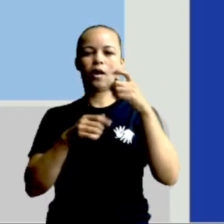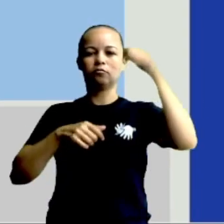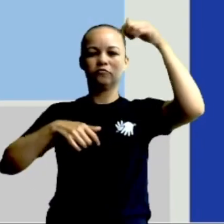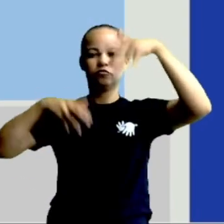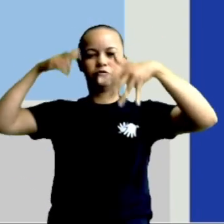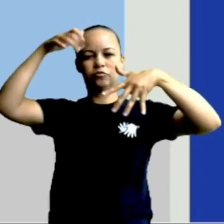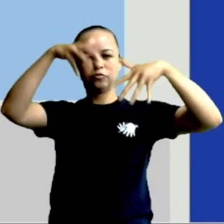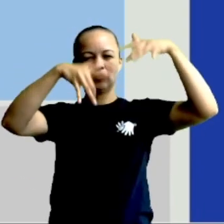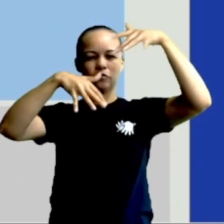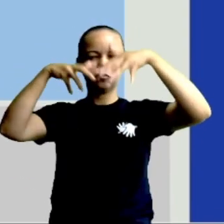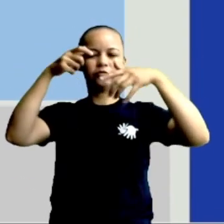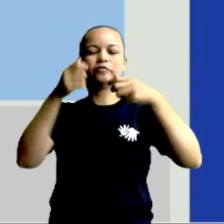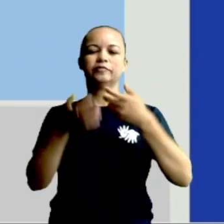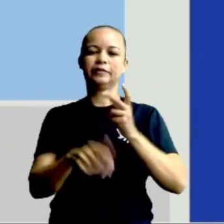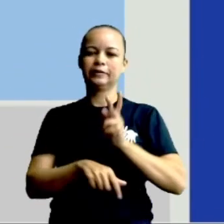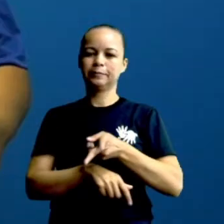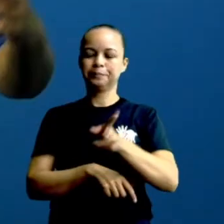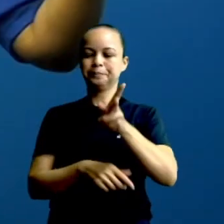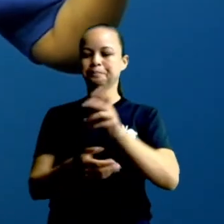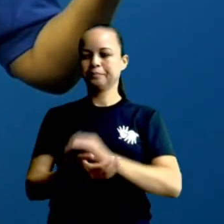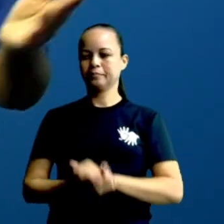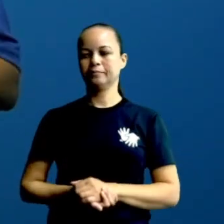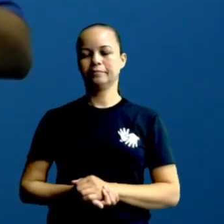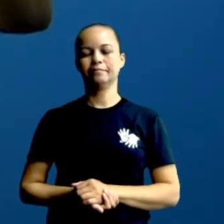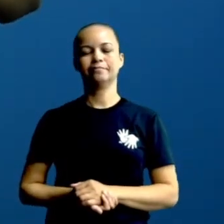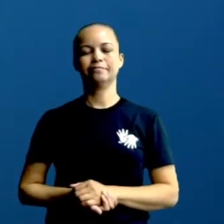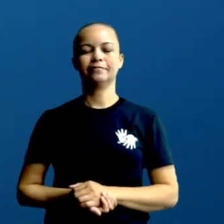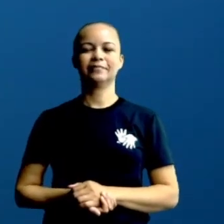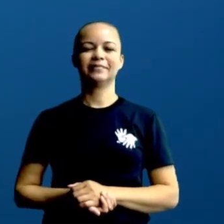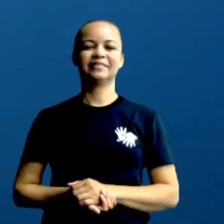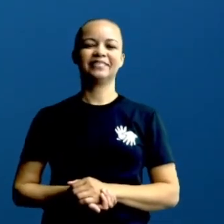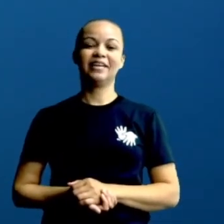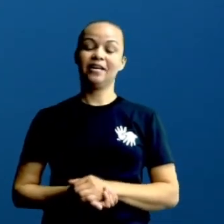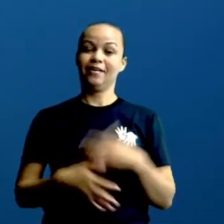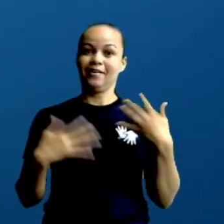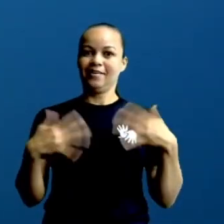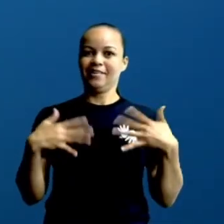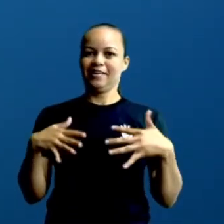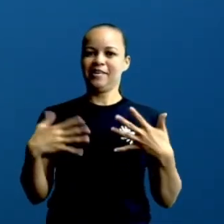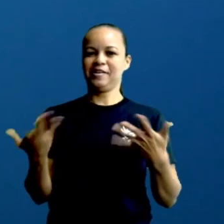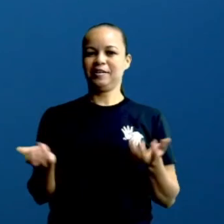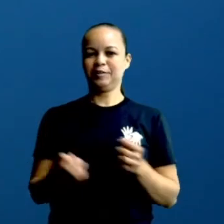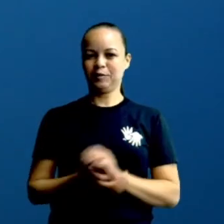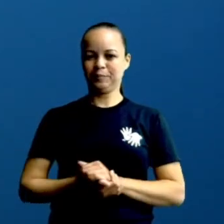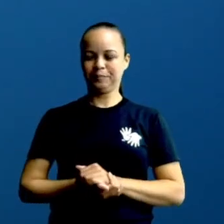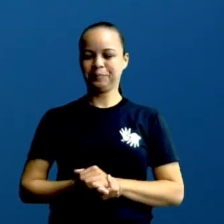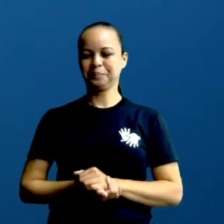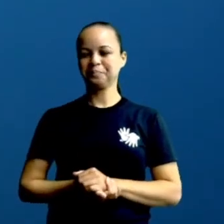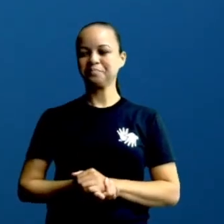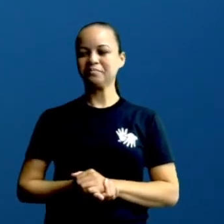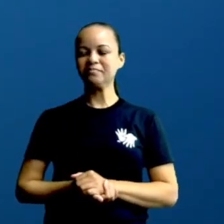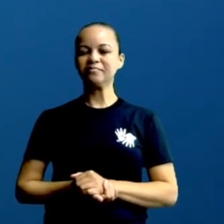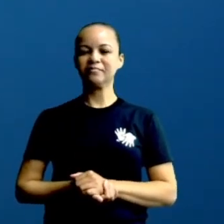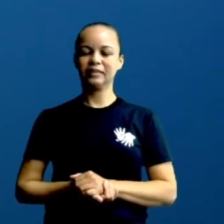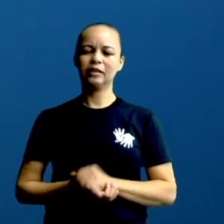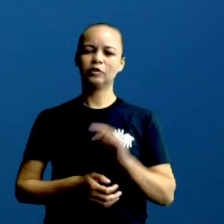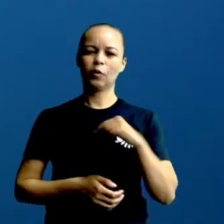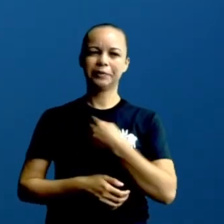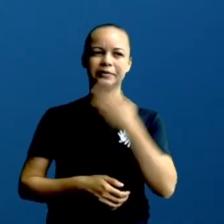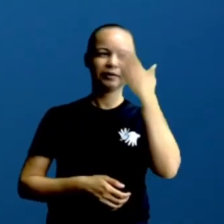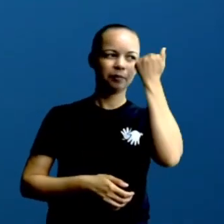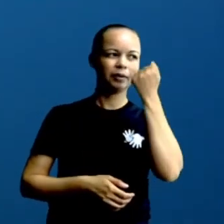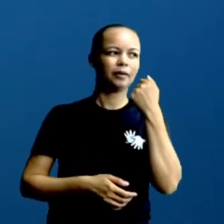inverno, tá certo? Agora, ufa, quase corri, fiquei com medo de não dar tempo, né? Vamos ver, a gente sabe agora